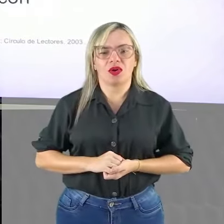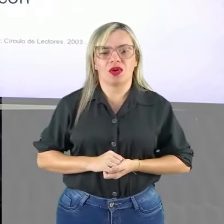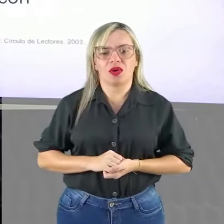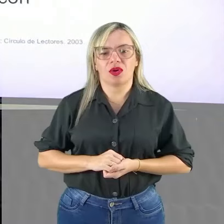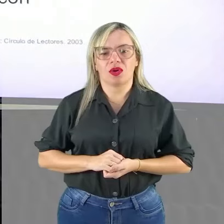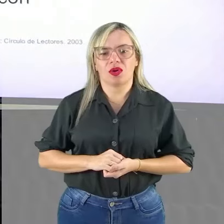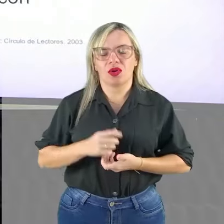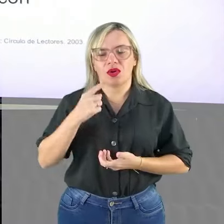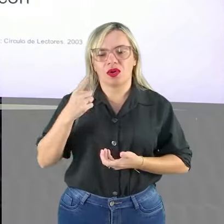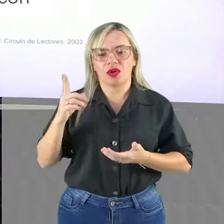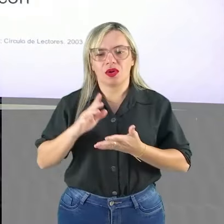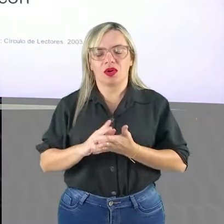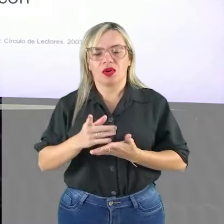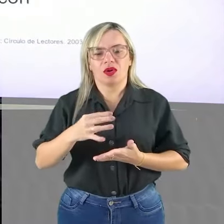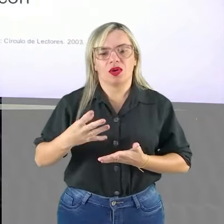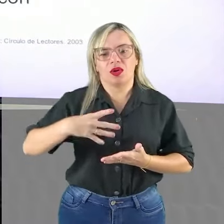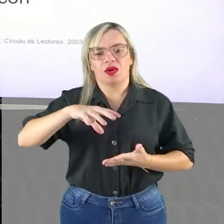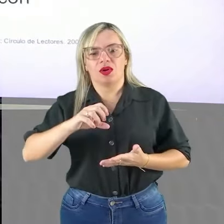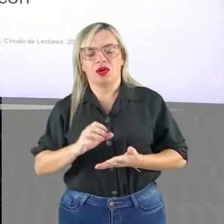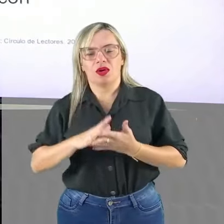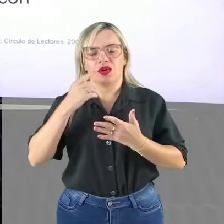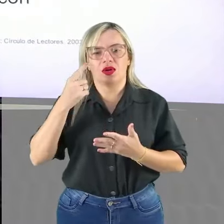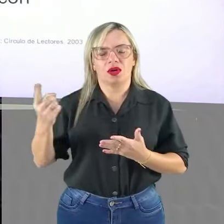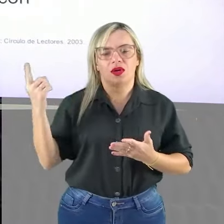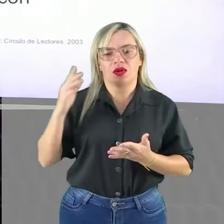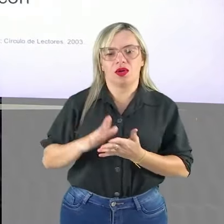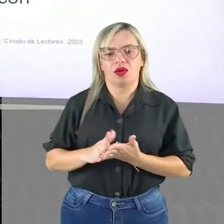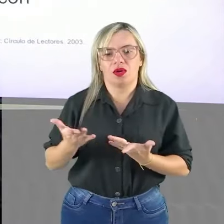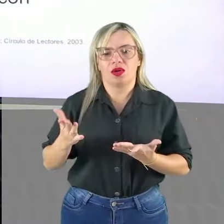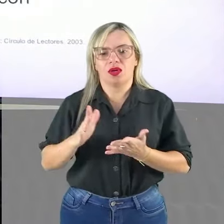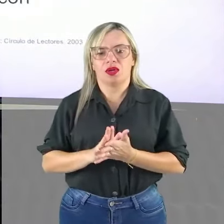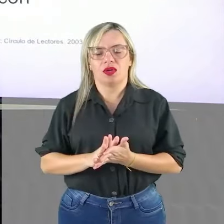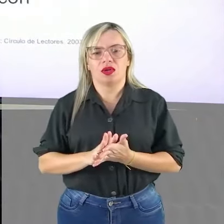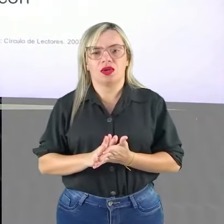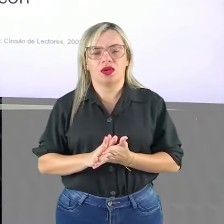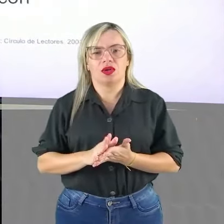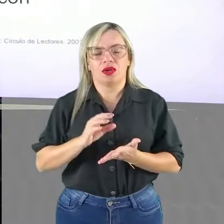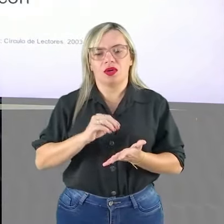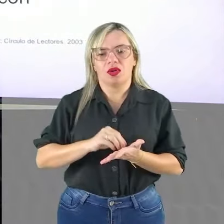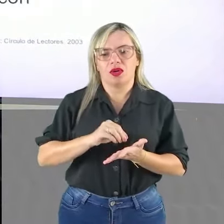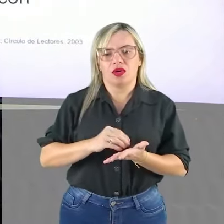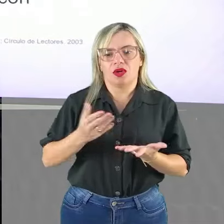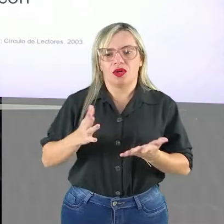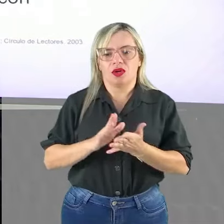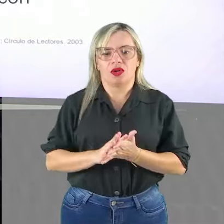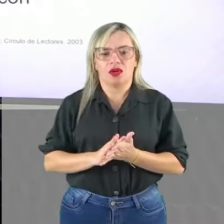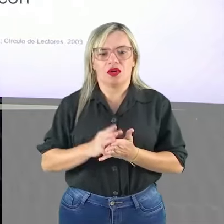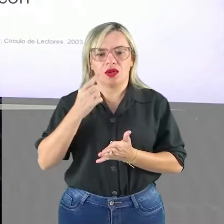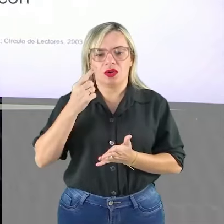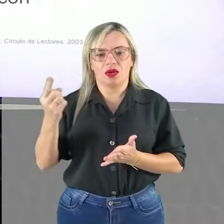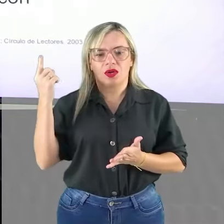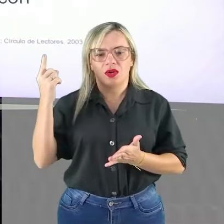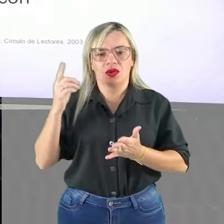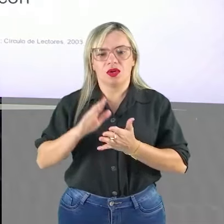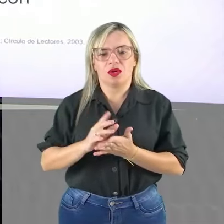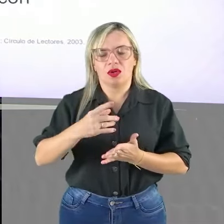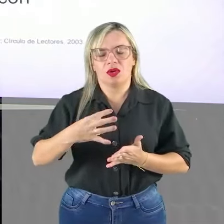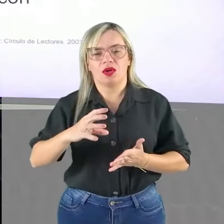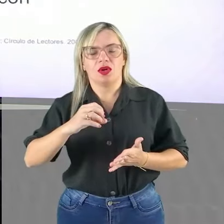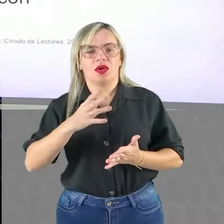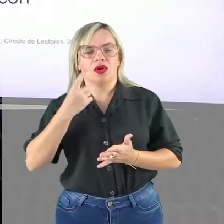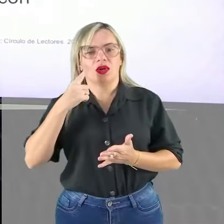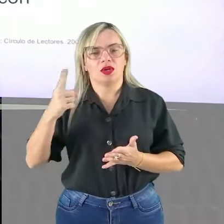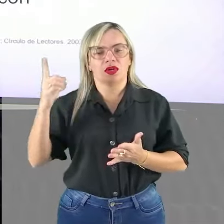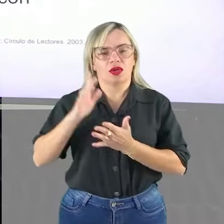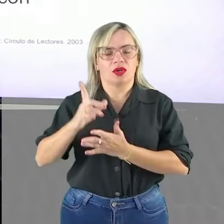eis e as seis como se deixassem os ses órfão ou seja porque o espanhol ele tem a som um som par